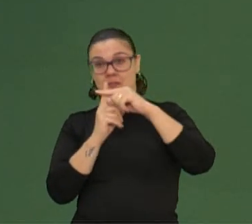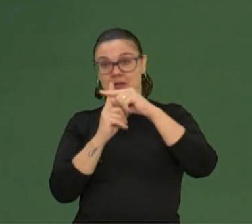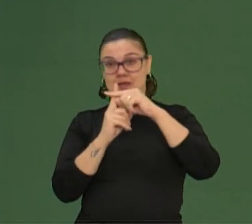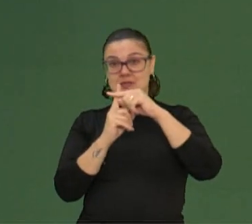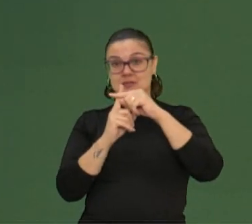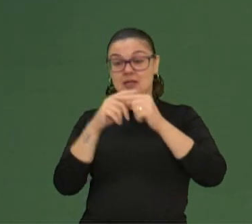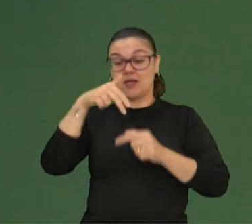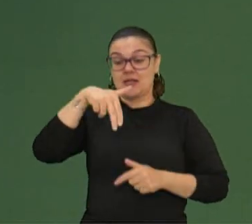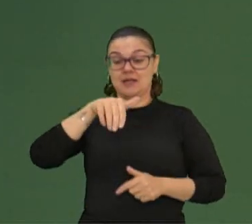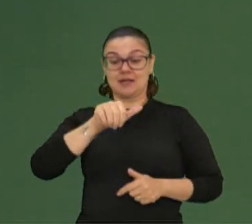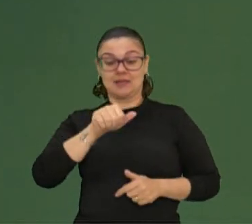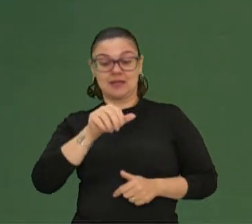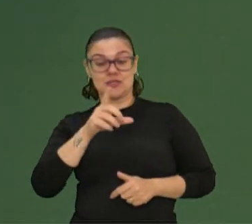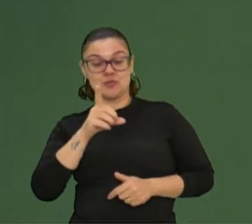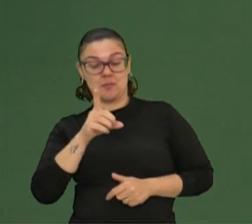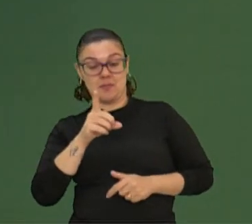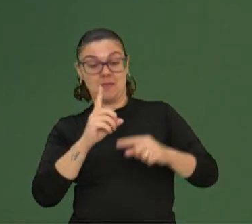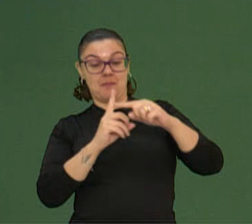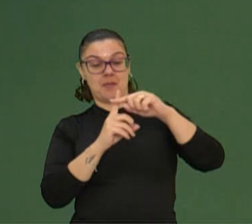NADP+, ele vira NADPH.